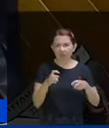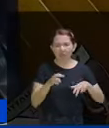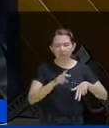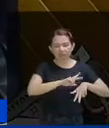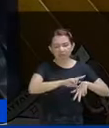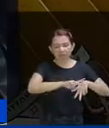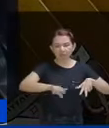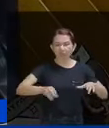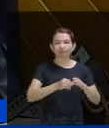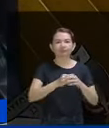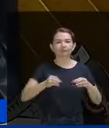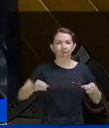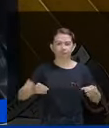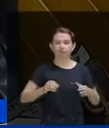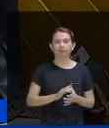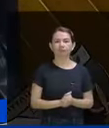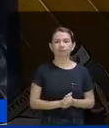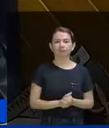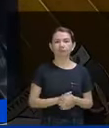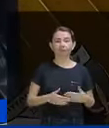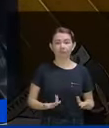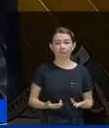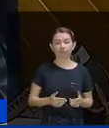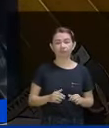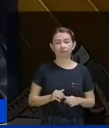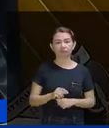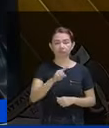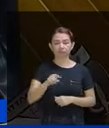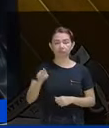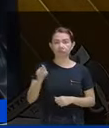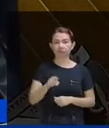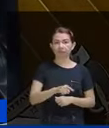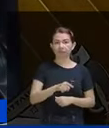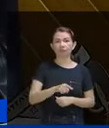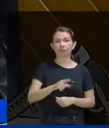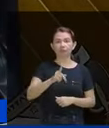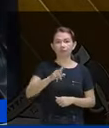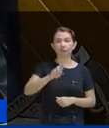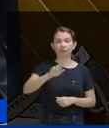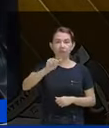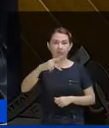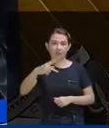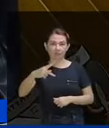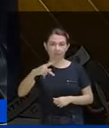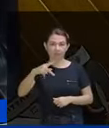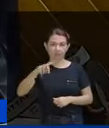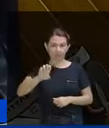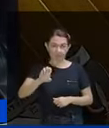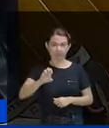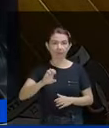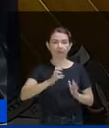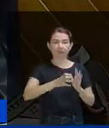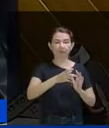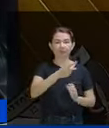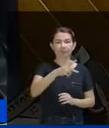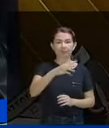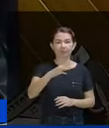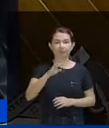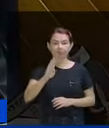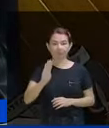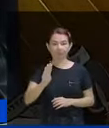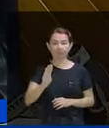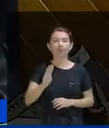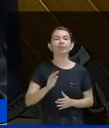que justifique gravosa consequência da cassação do DRAP, do PTB, nas eleições de 2022 para o cargo de